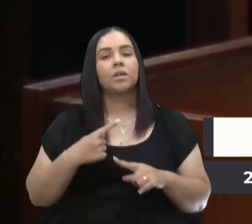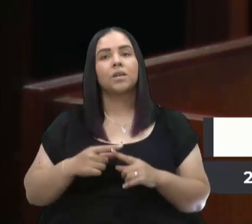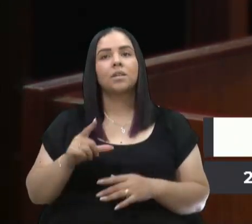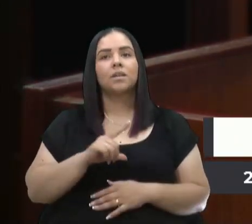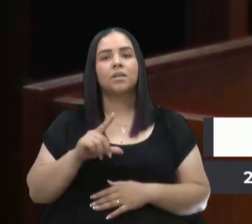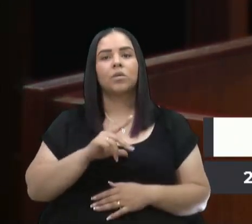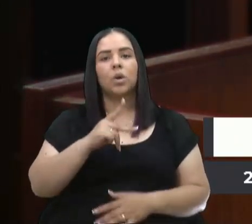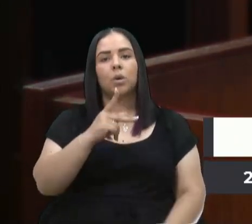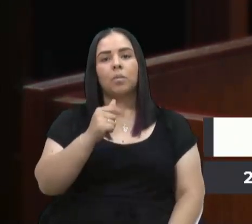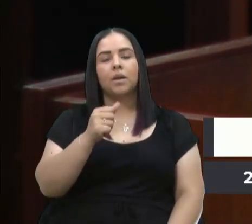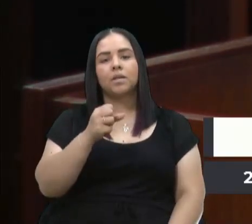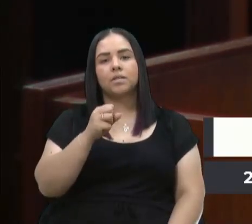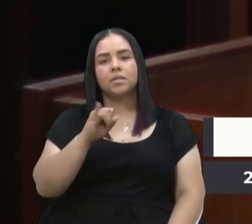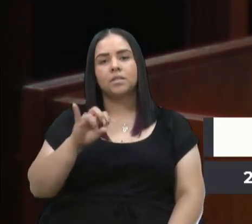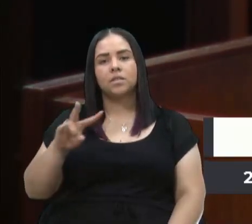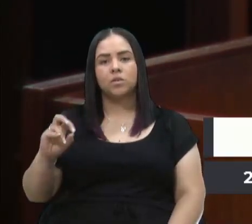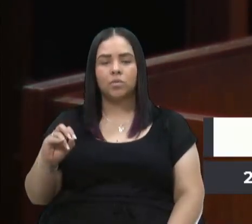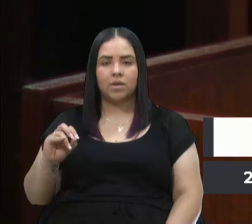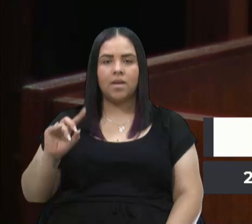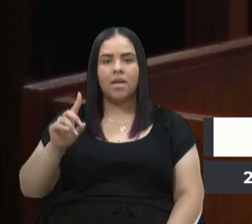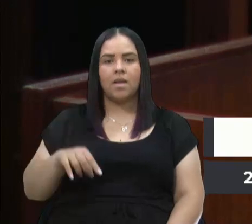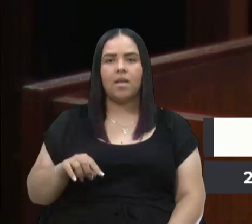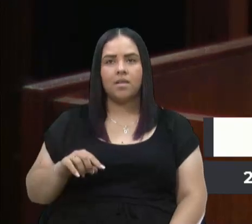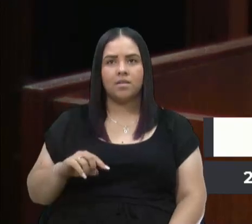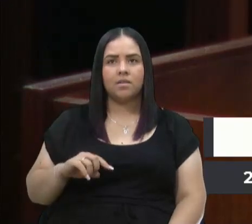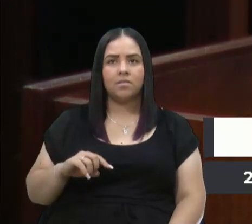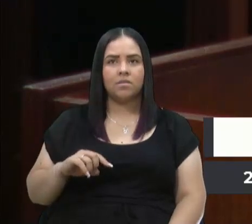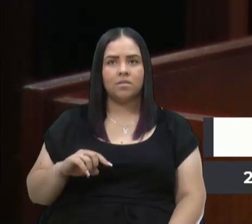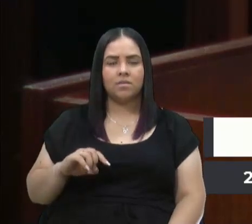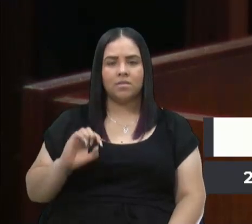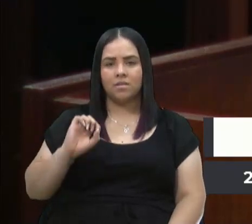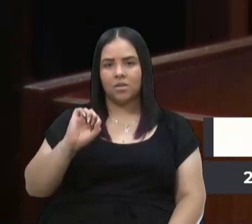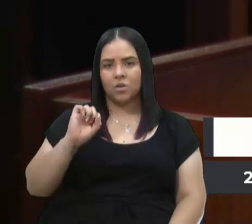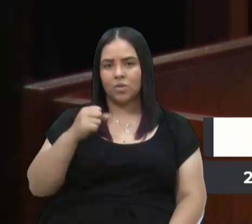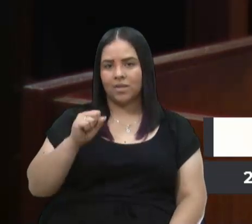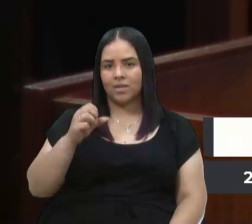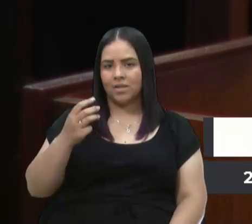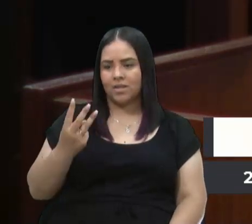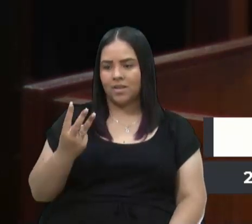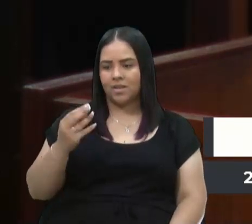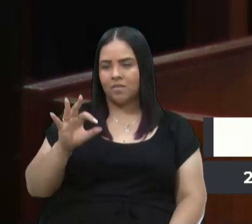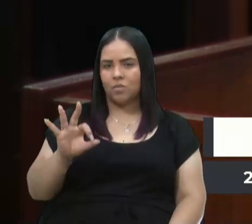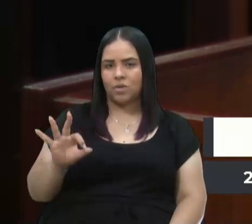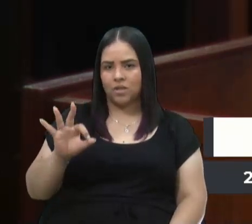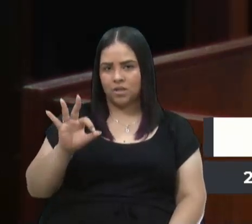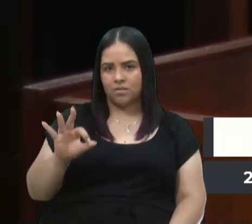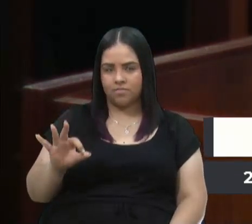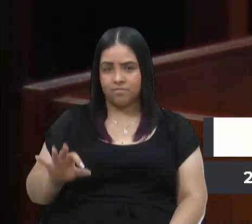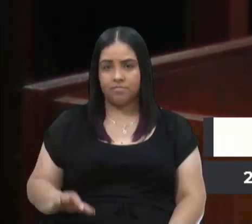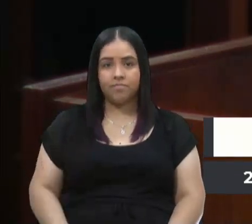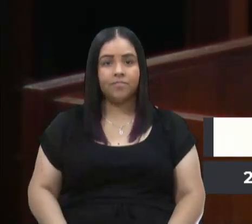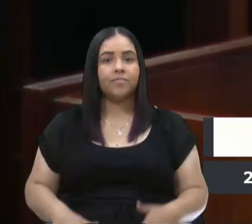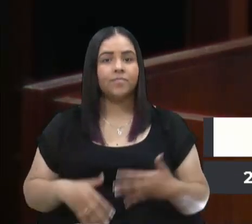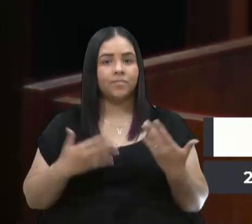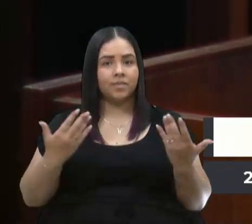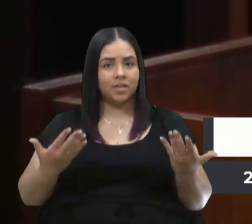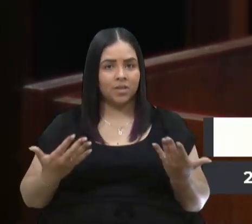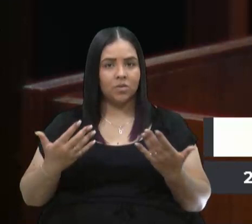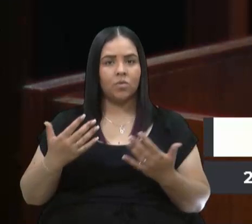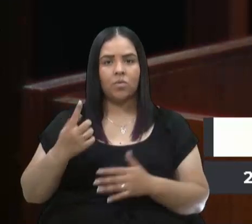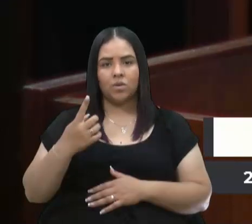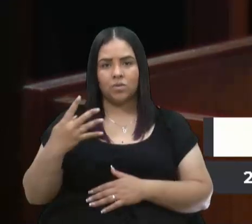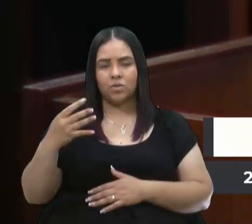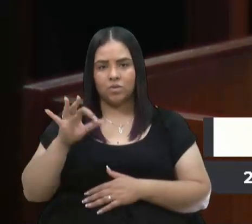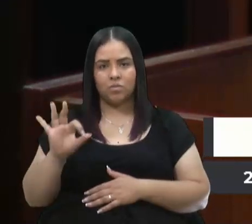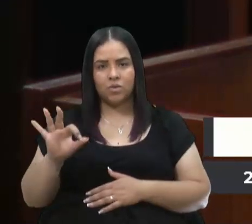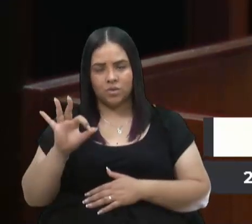passivo atuarial, é de uma alíquota efetiva de 83%. Vamos lá? 14%